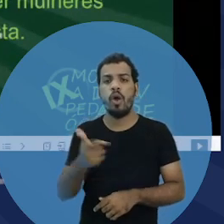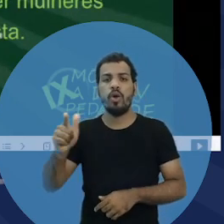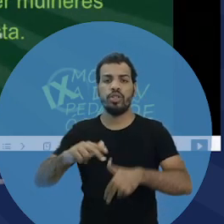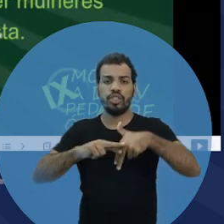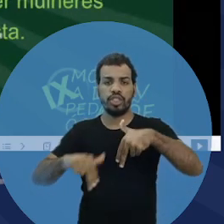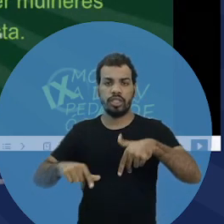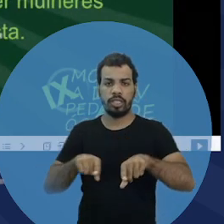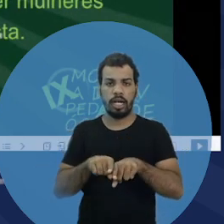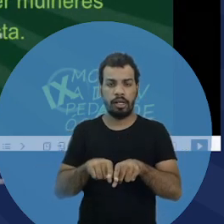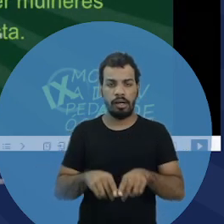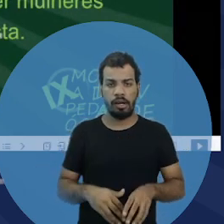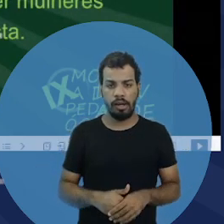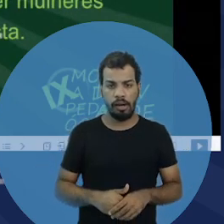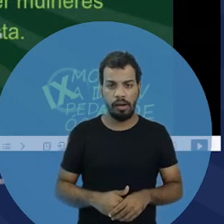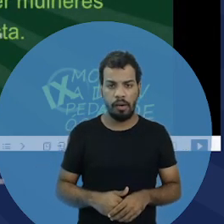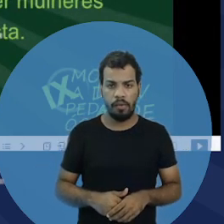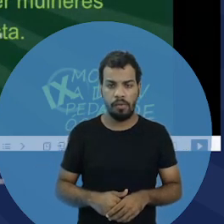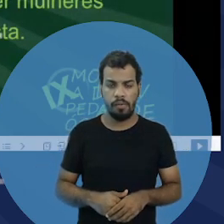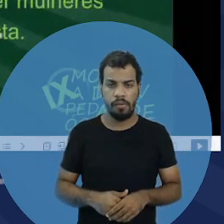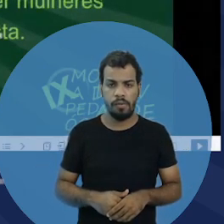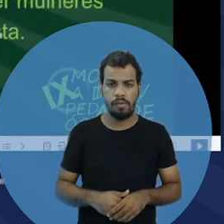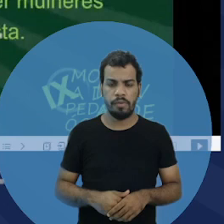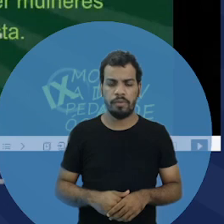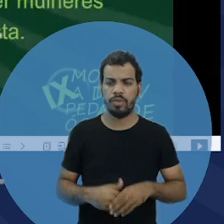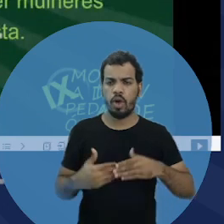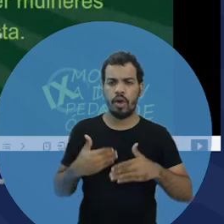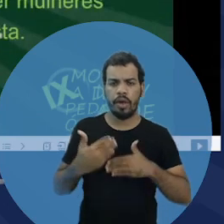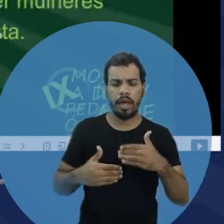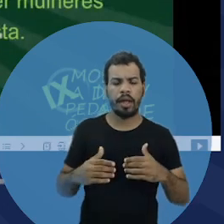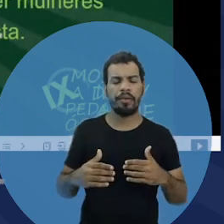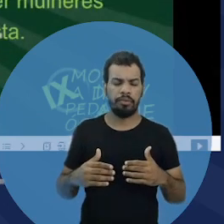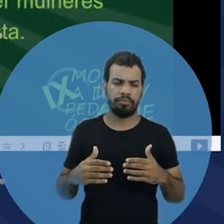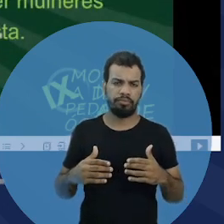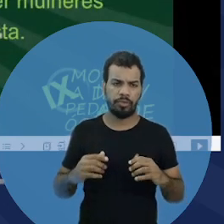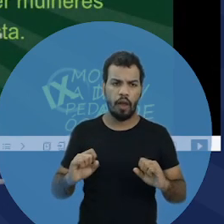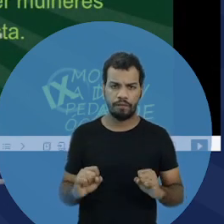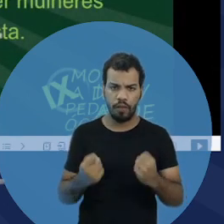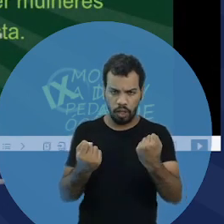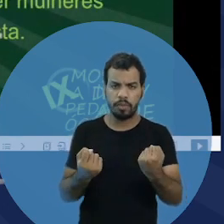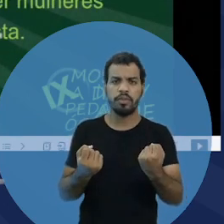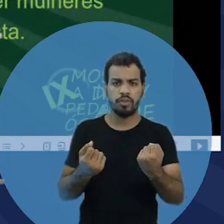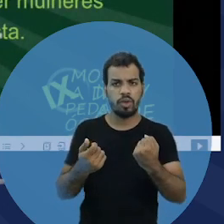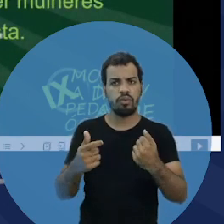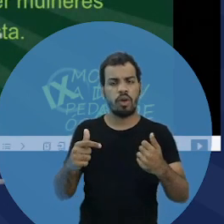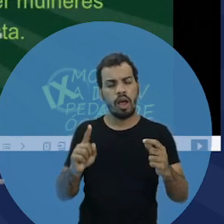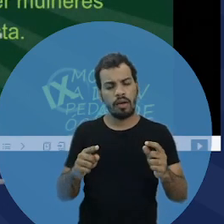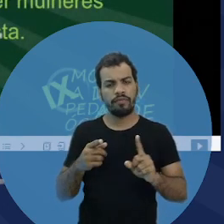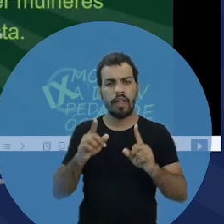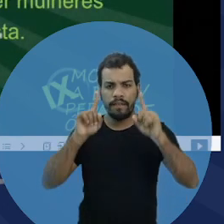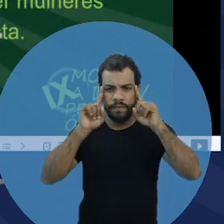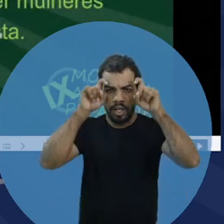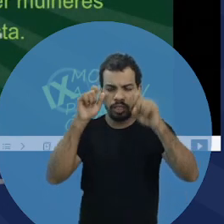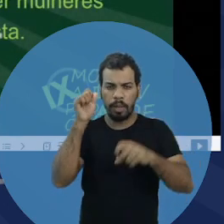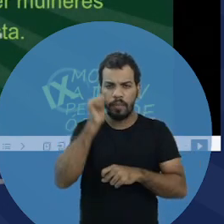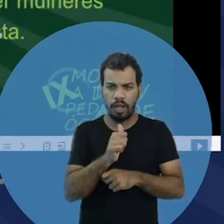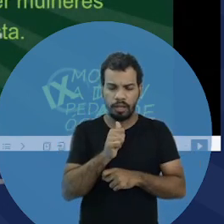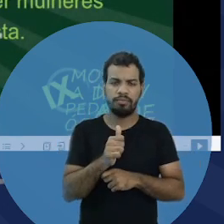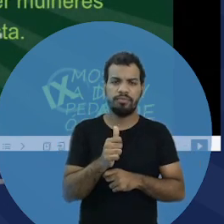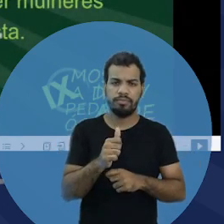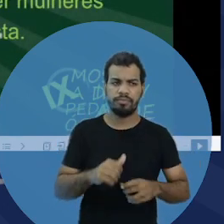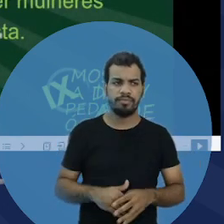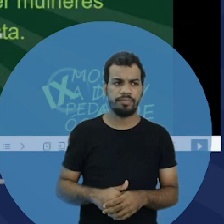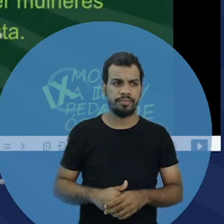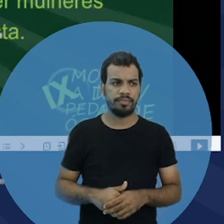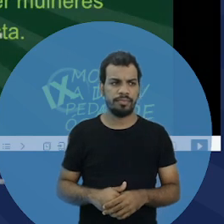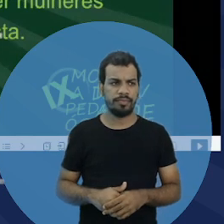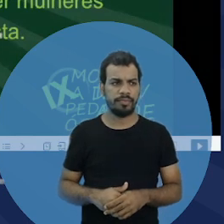no fortalecimento dessa caminhada em relação ao enfrentamento à violência da mulher. E o terceiro